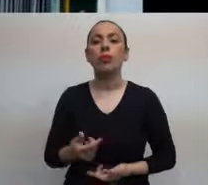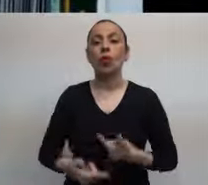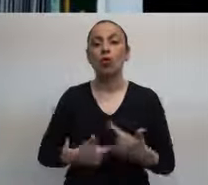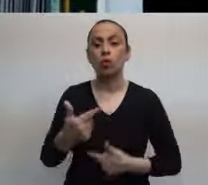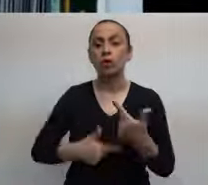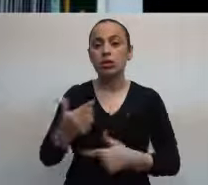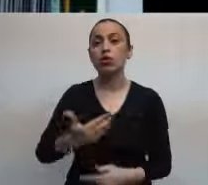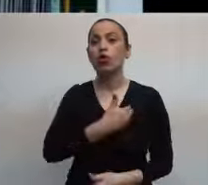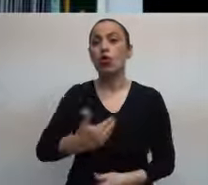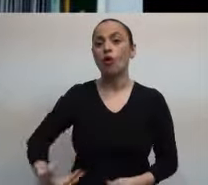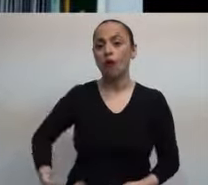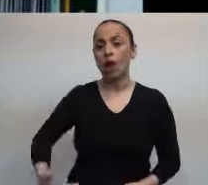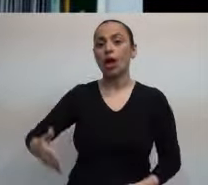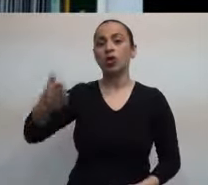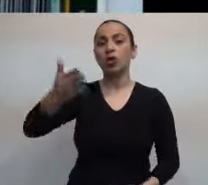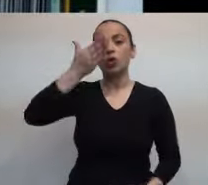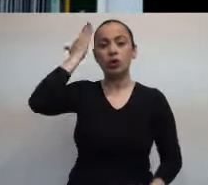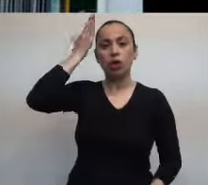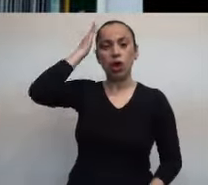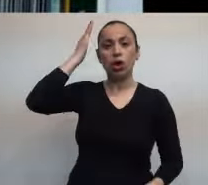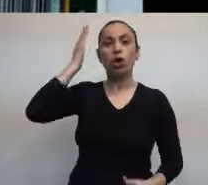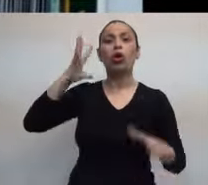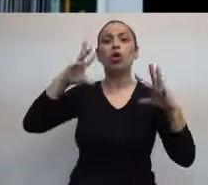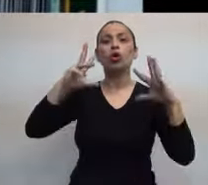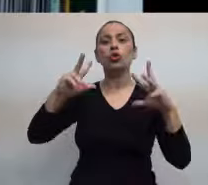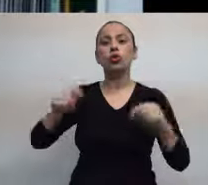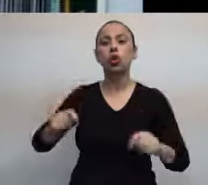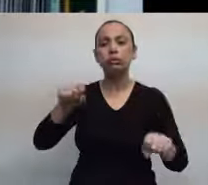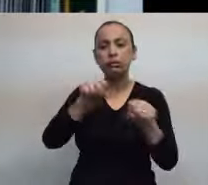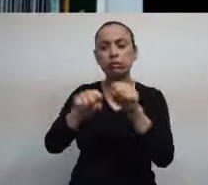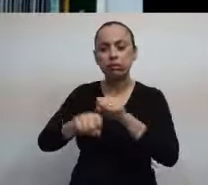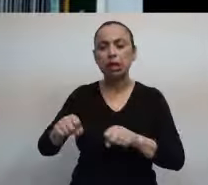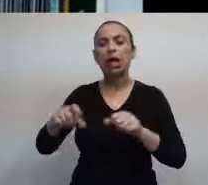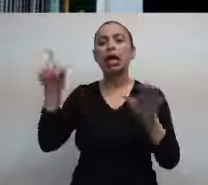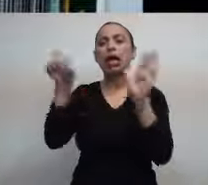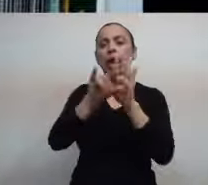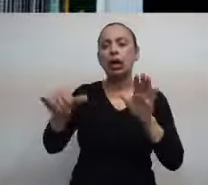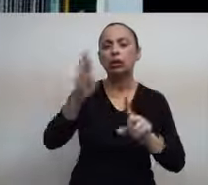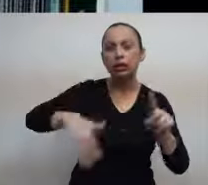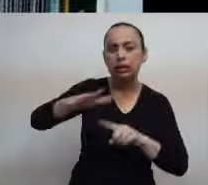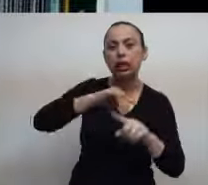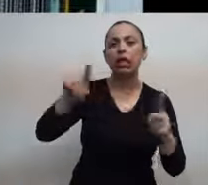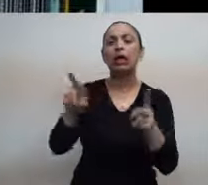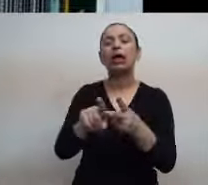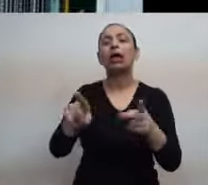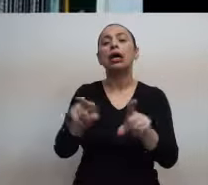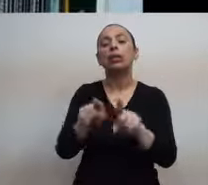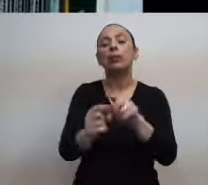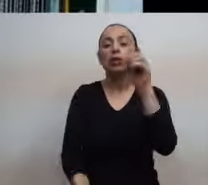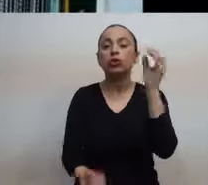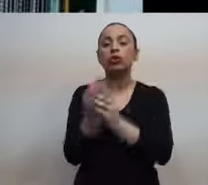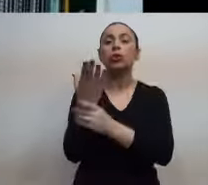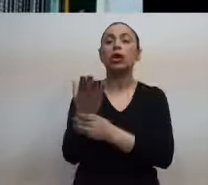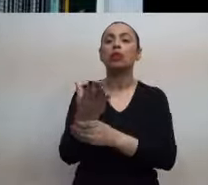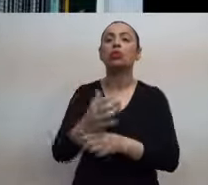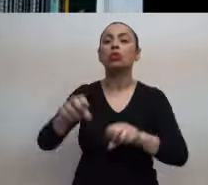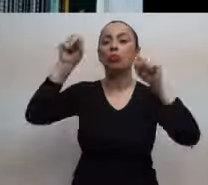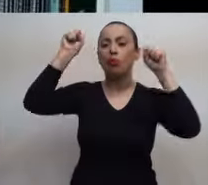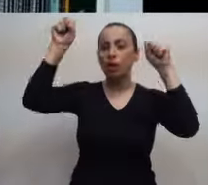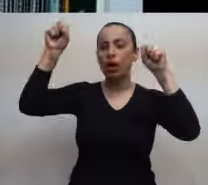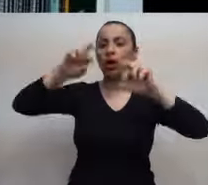com a atuação do governo Temer, com toda a desconstrução de leis sociais, como também do ressurgimento